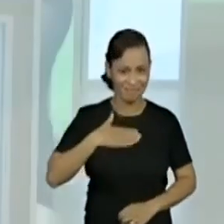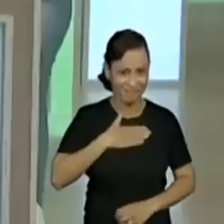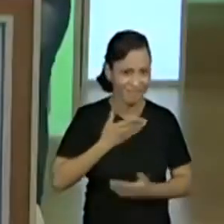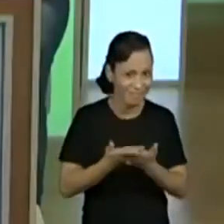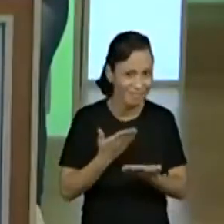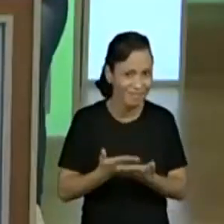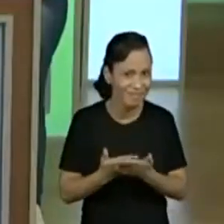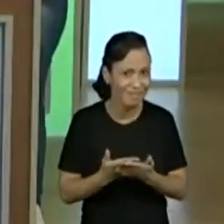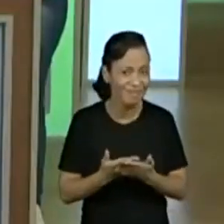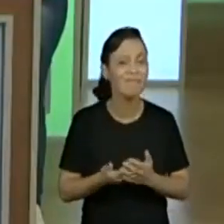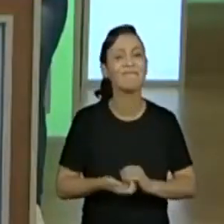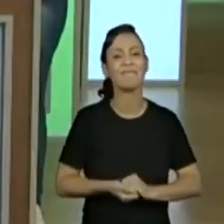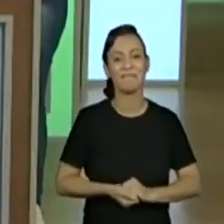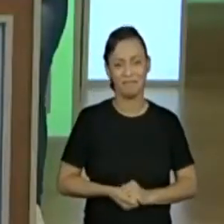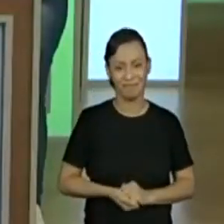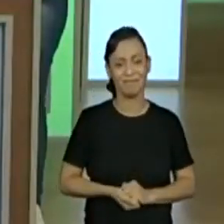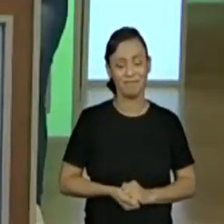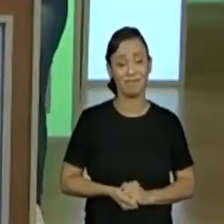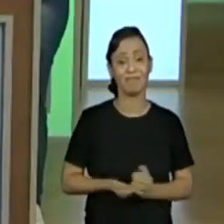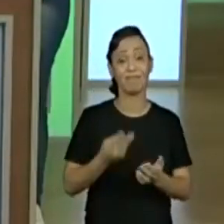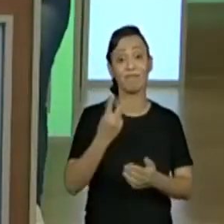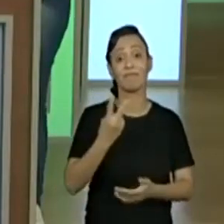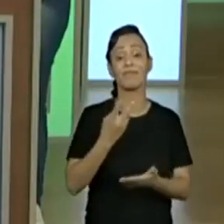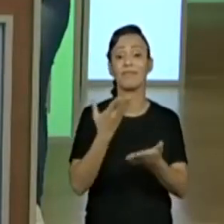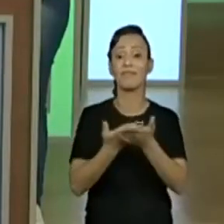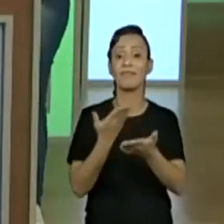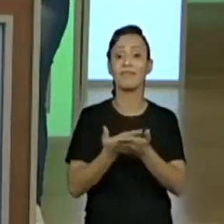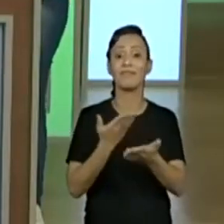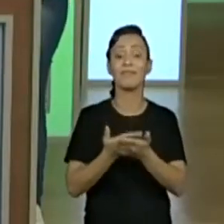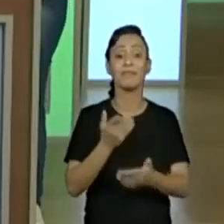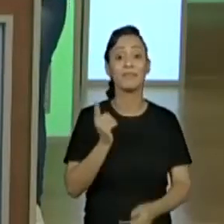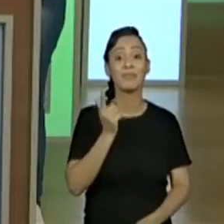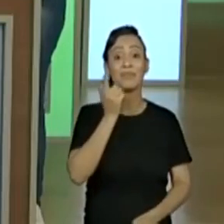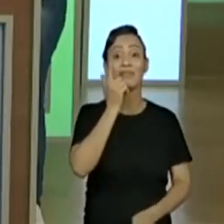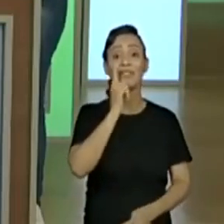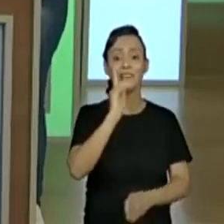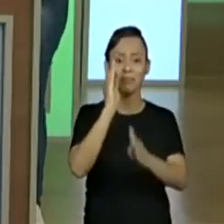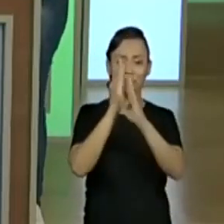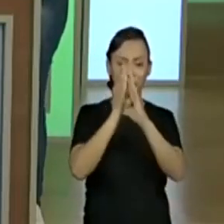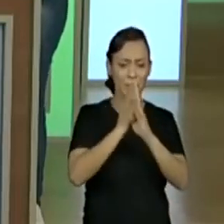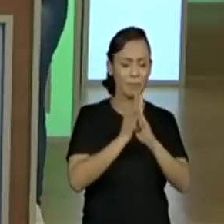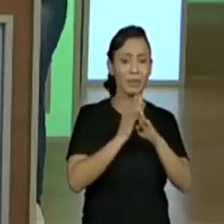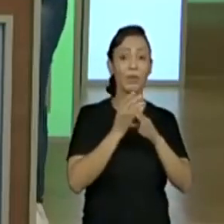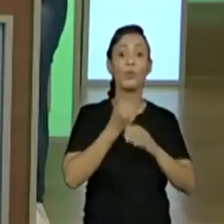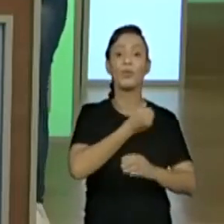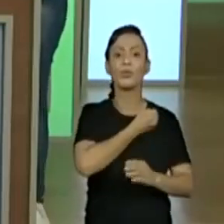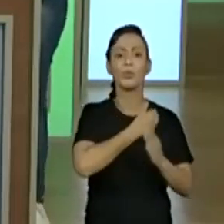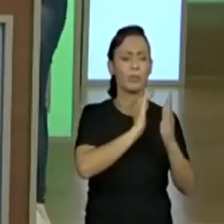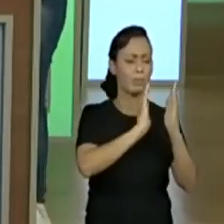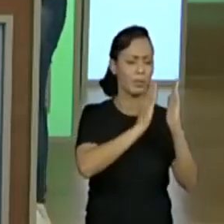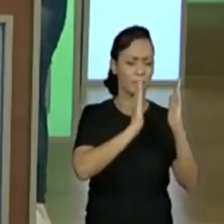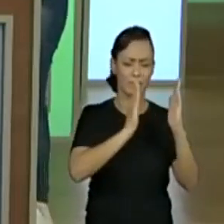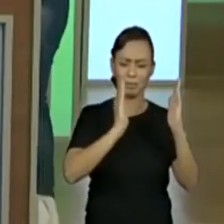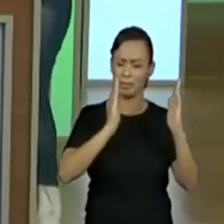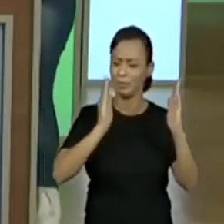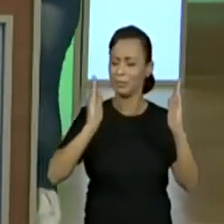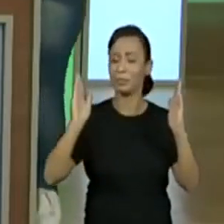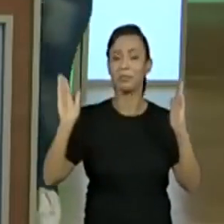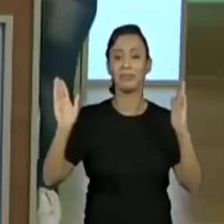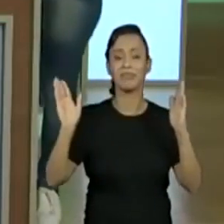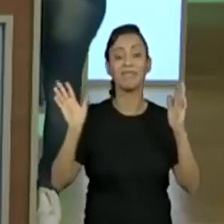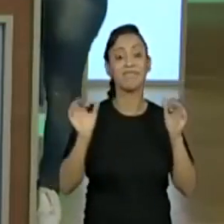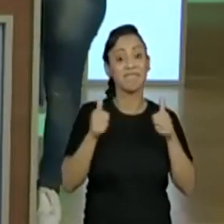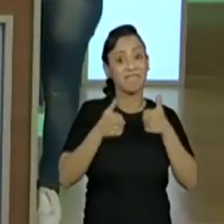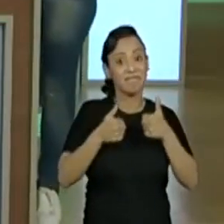aula de hoje? Desta segunda aula, na qual descobrimos um pouco mais sobre as sequências numéricas e observamos também, não